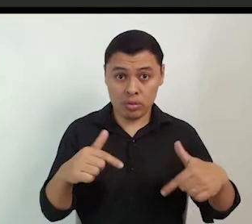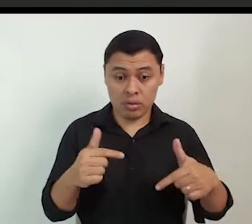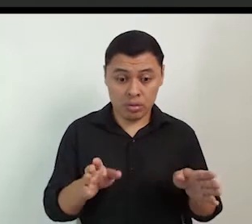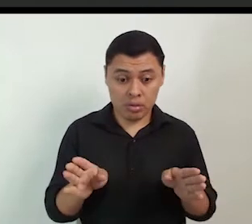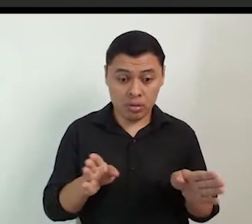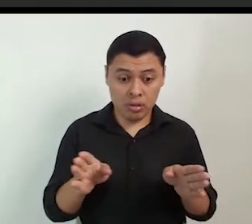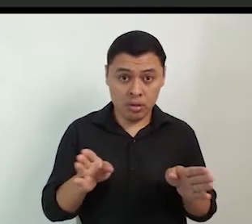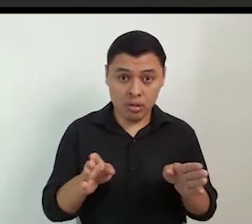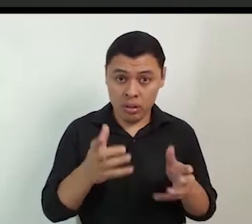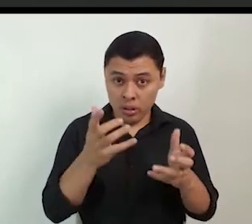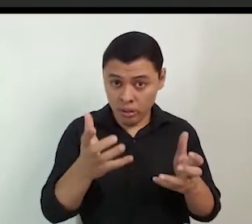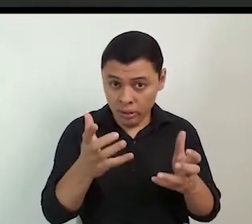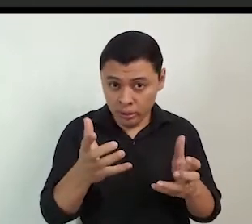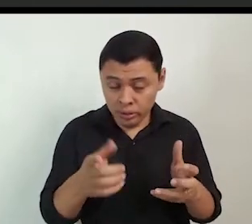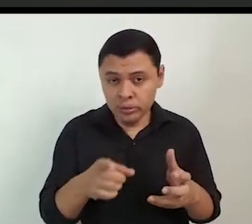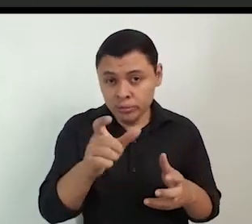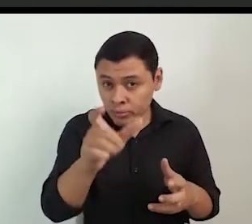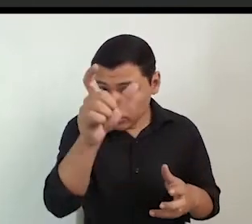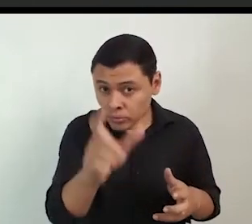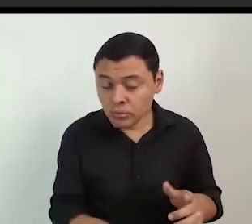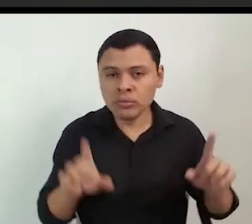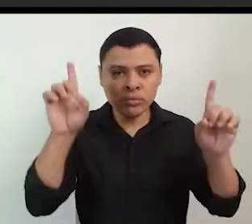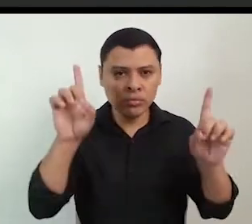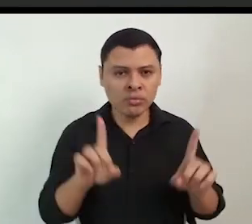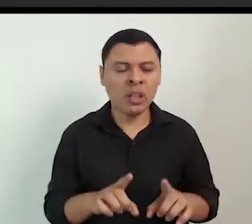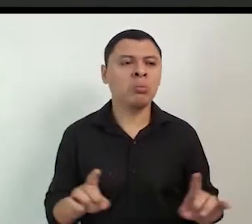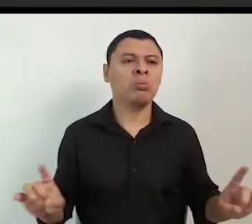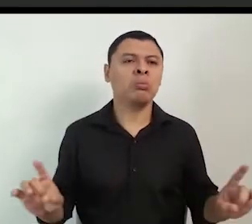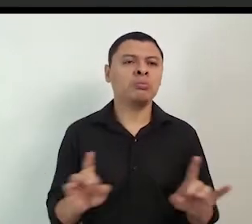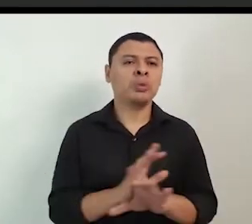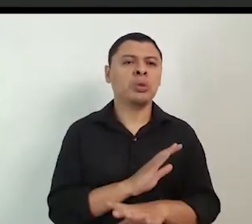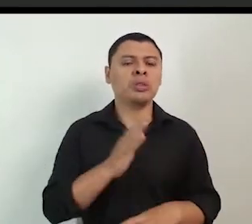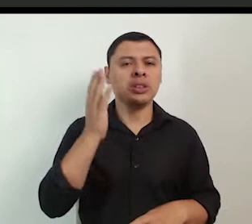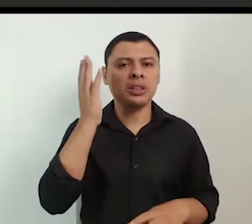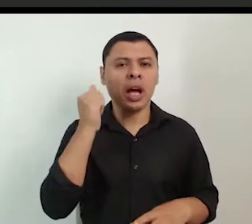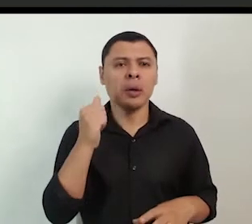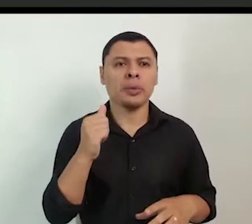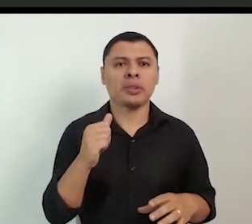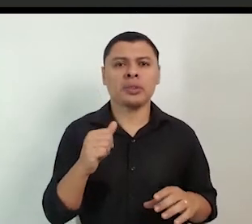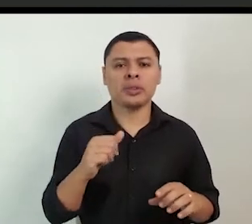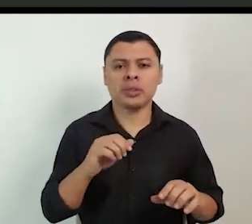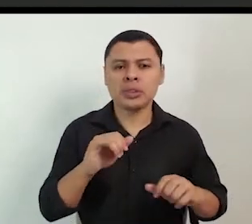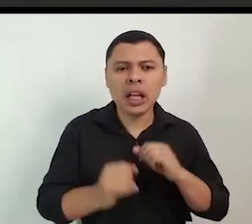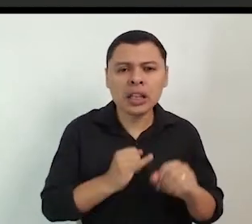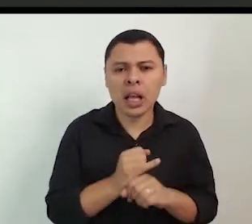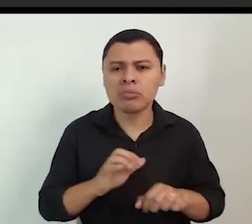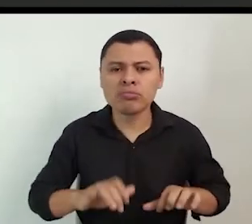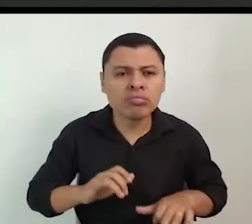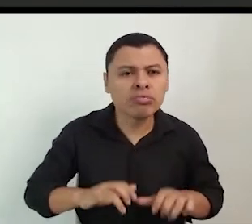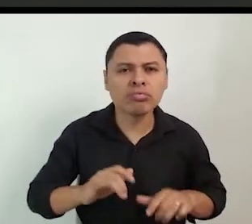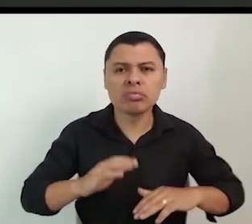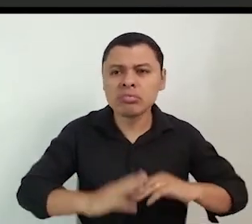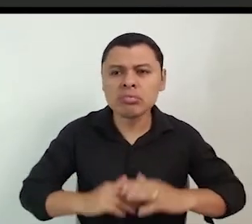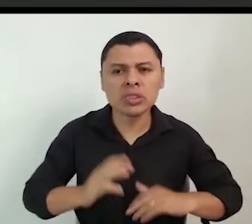acessibilidade, não basta você ser uma pessoa com deficiência que sabe mexer muito na internet, que sabe usar muito bem a